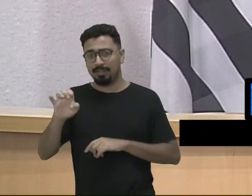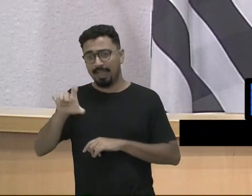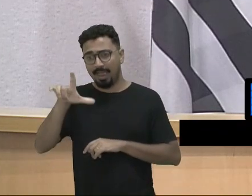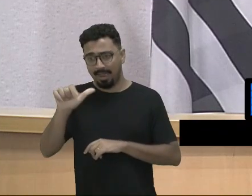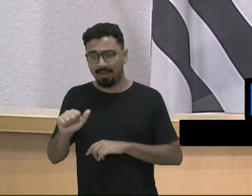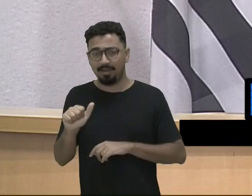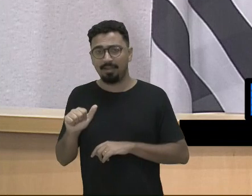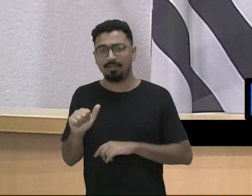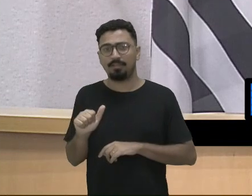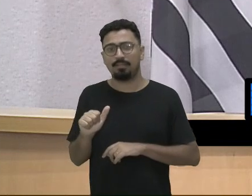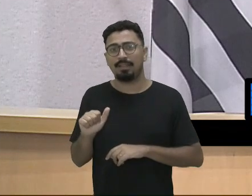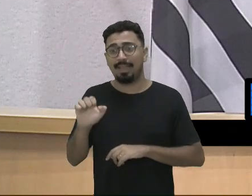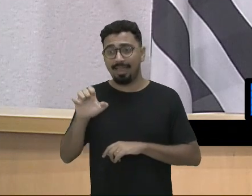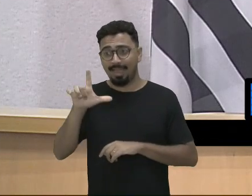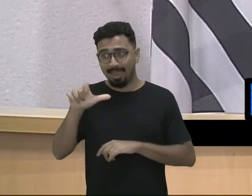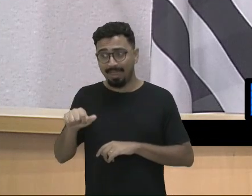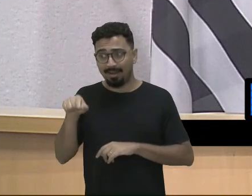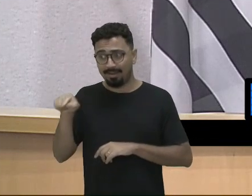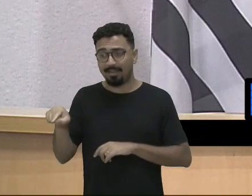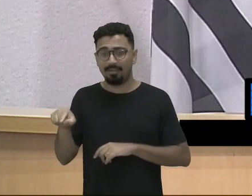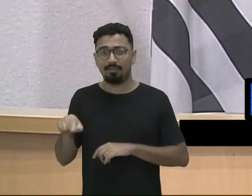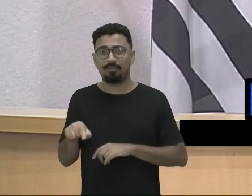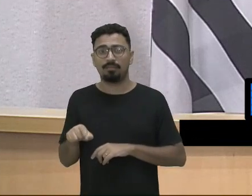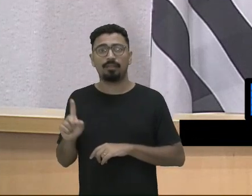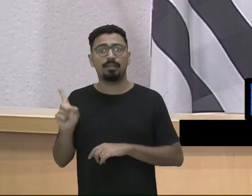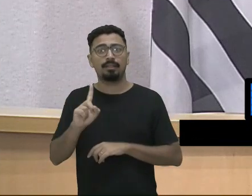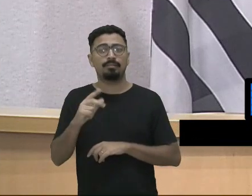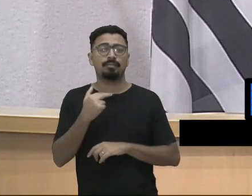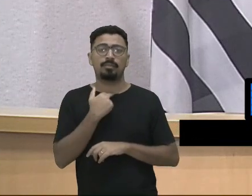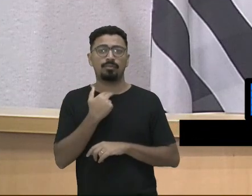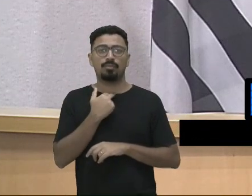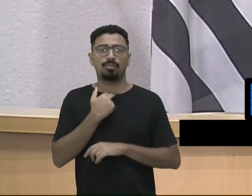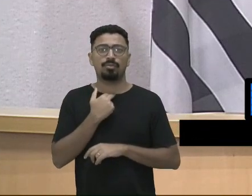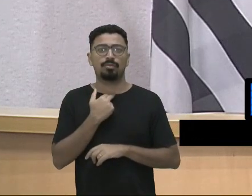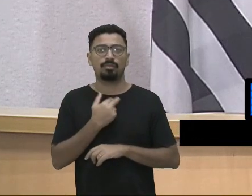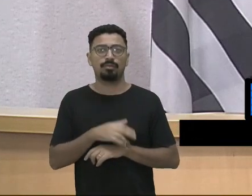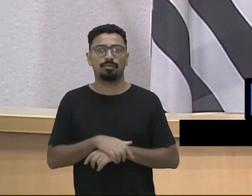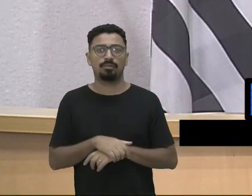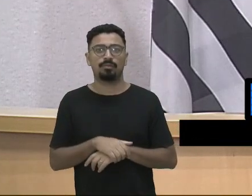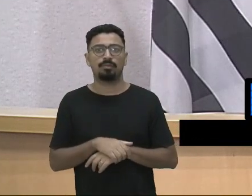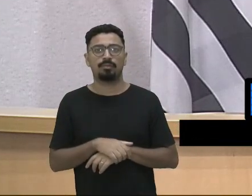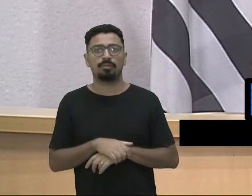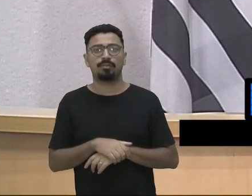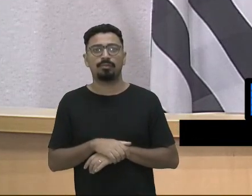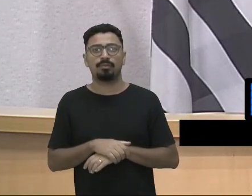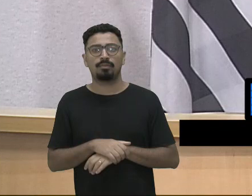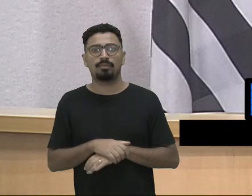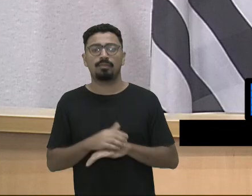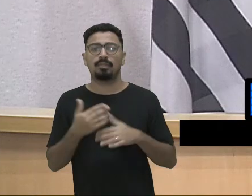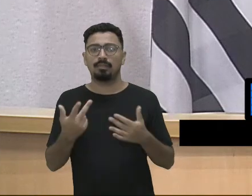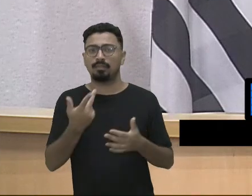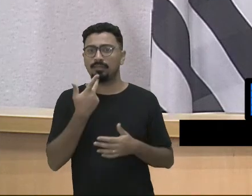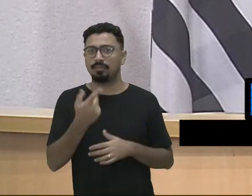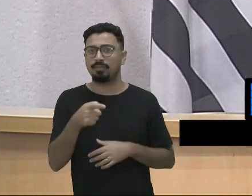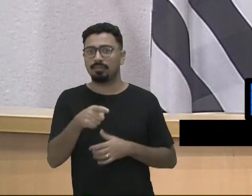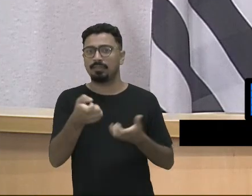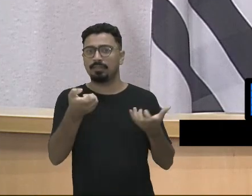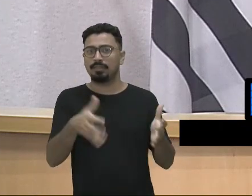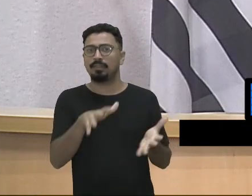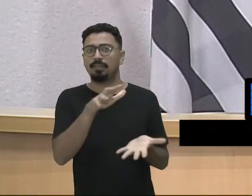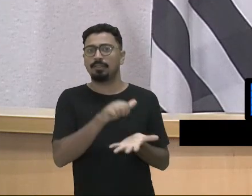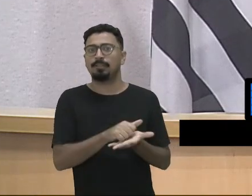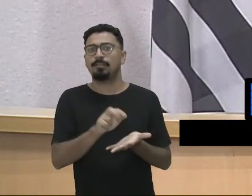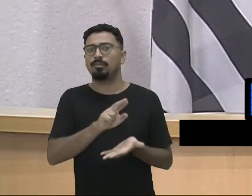ela, ela. Não posso. Peguei e falei, falei assim, ó, ele não está querendo registrar o